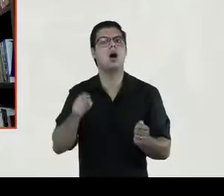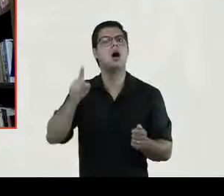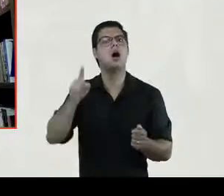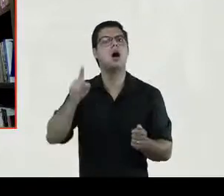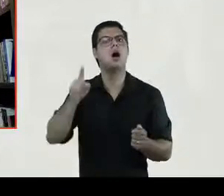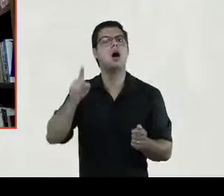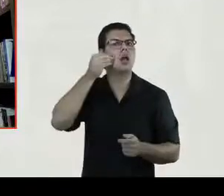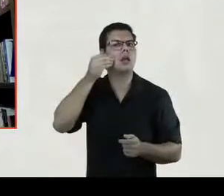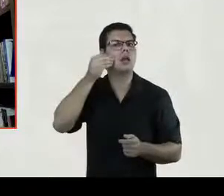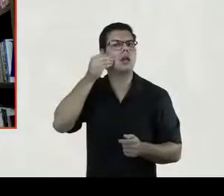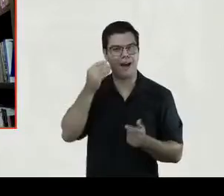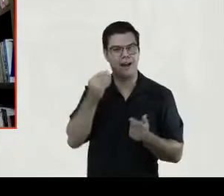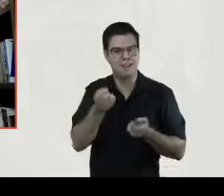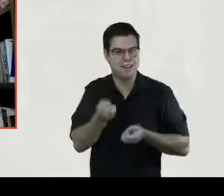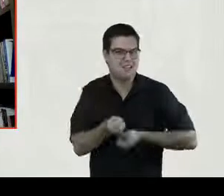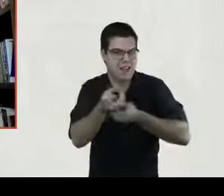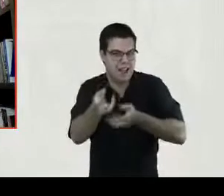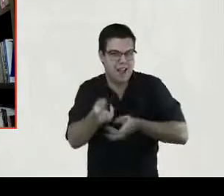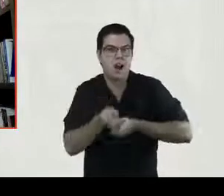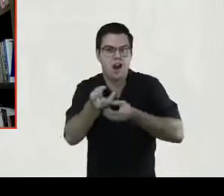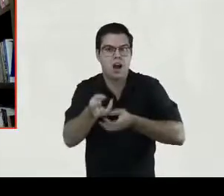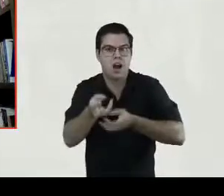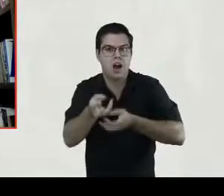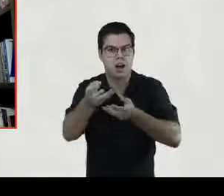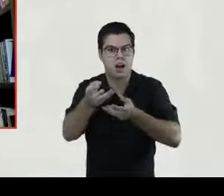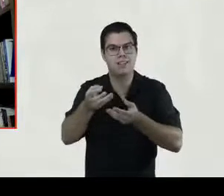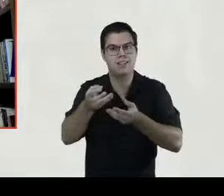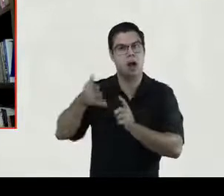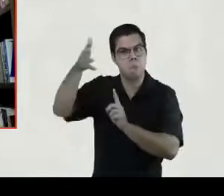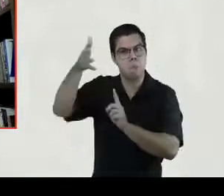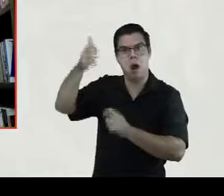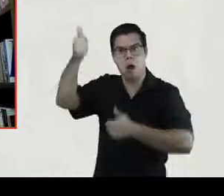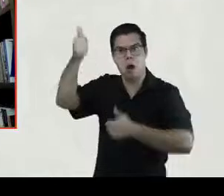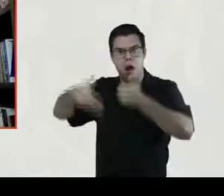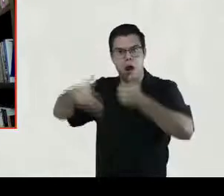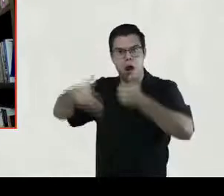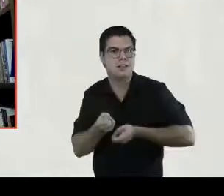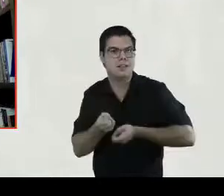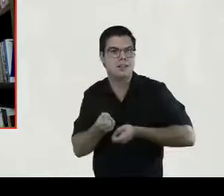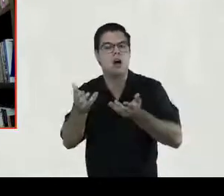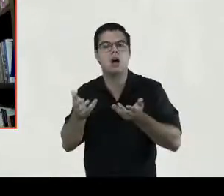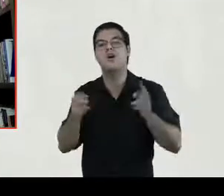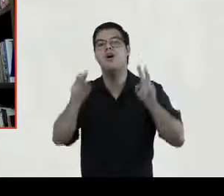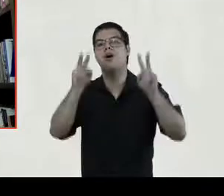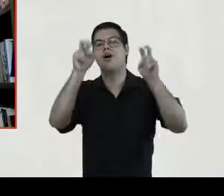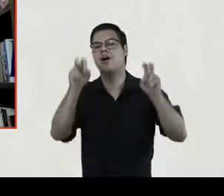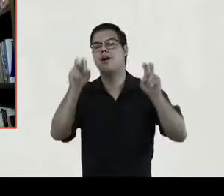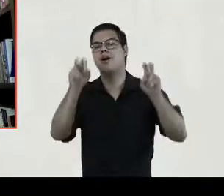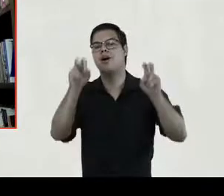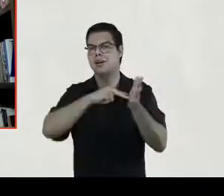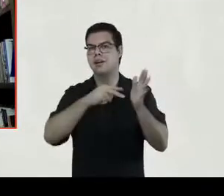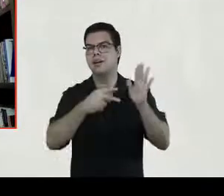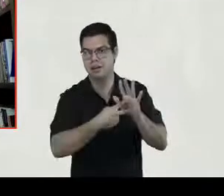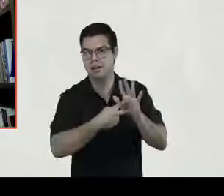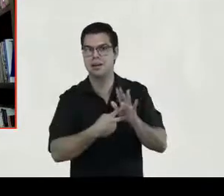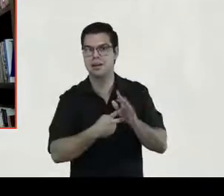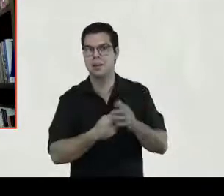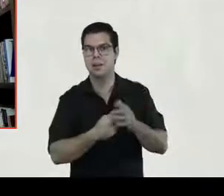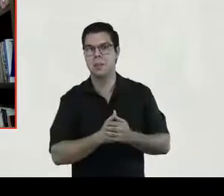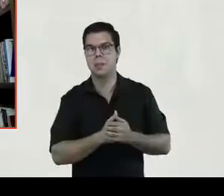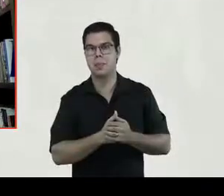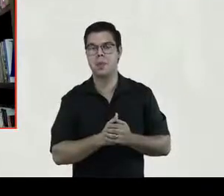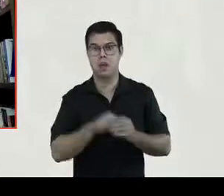tentar problematizar essas colocações, né, que foram apresentadas, sobretudo no que diz respeito agora aqui, nessa primeira dimensão